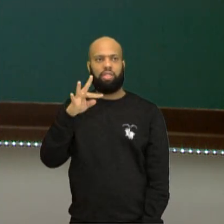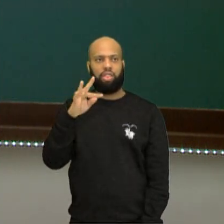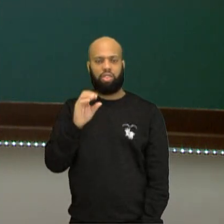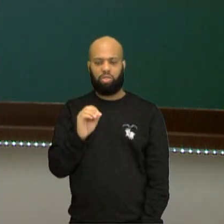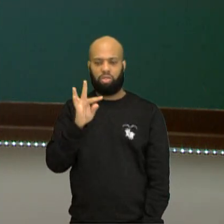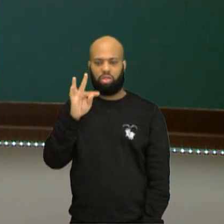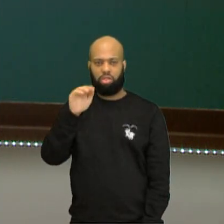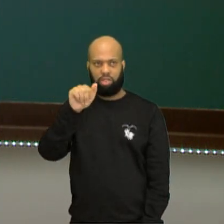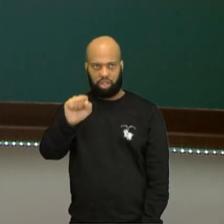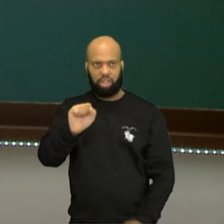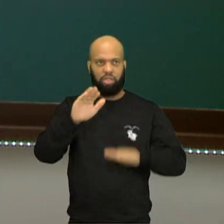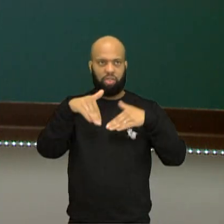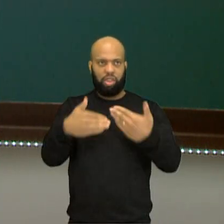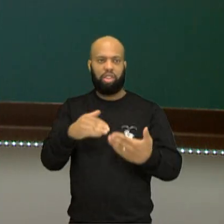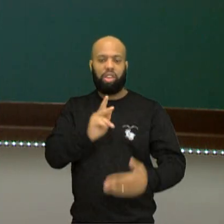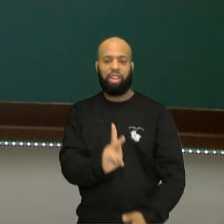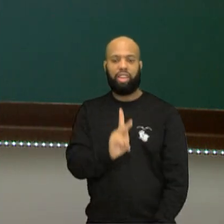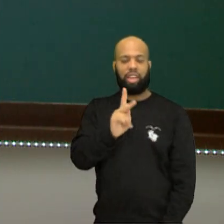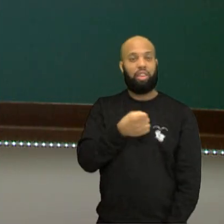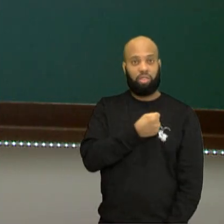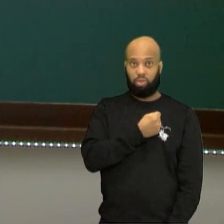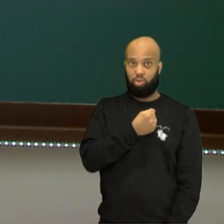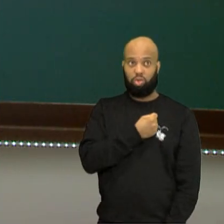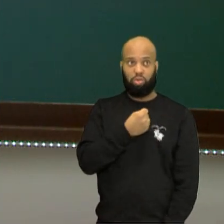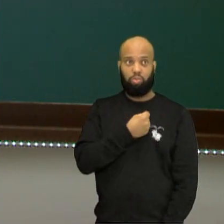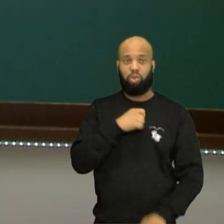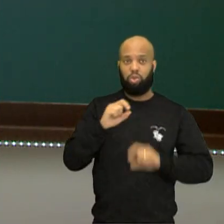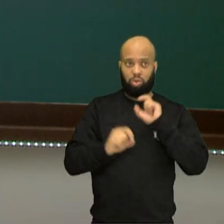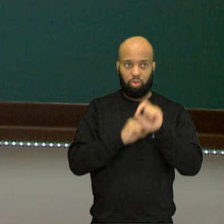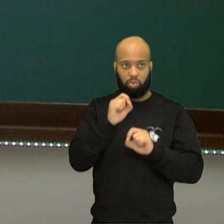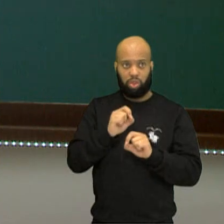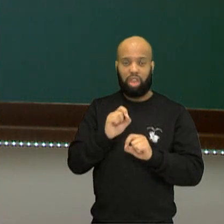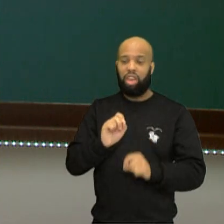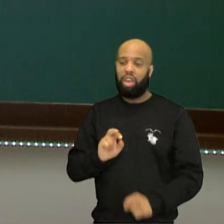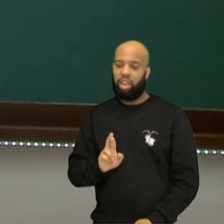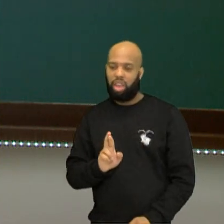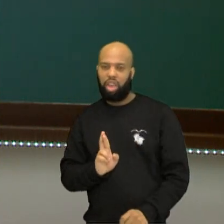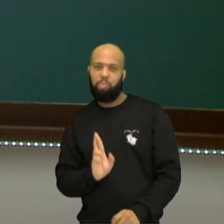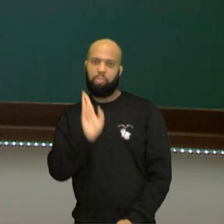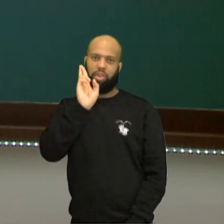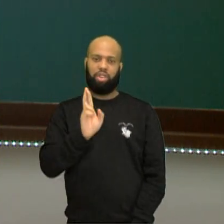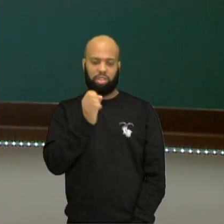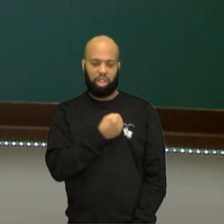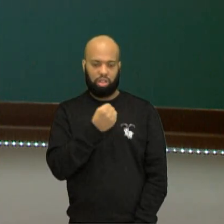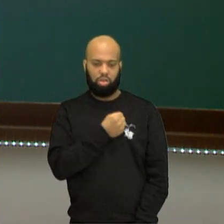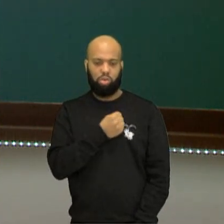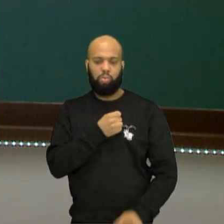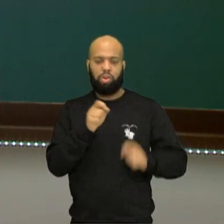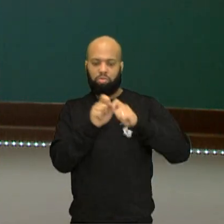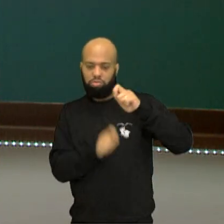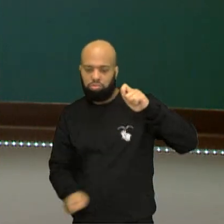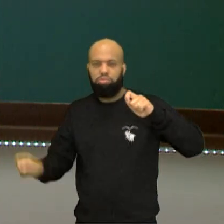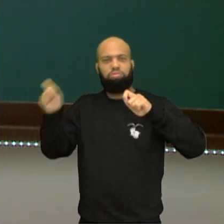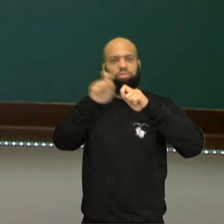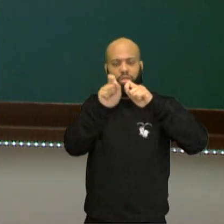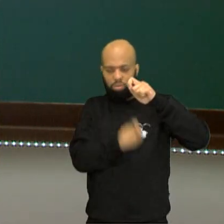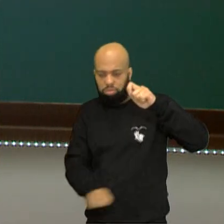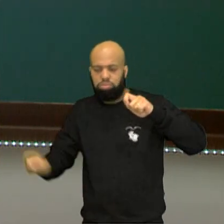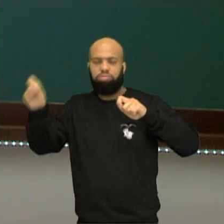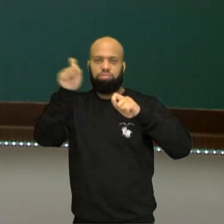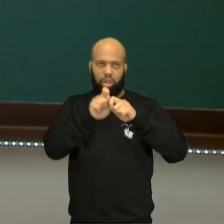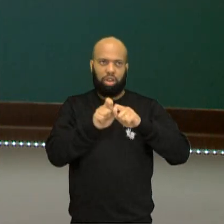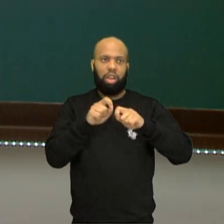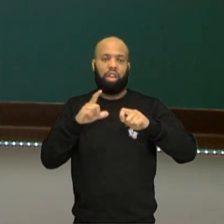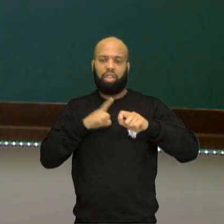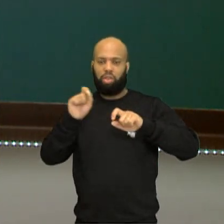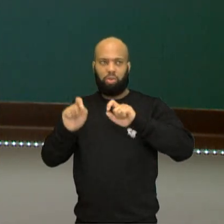Lembre-se que o k é um número inteiro e representa o número de voltas que o ângulo deu na circunferência. Nesse caso, na meia